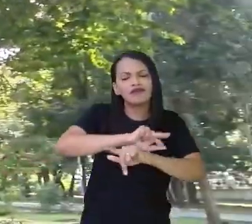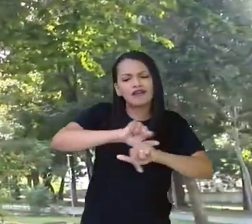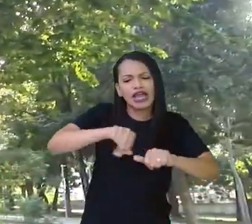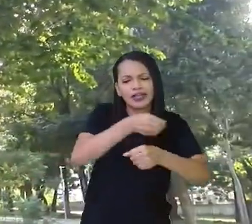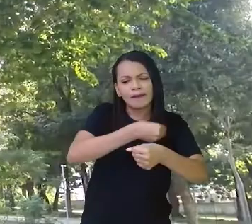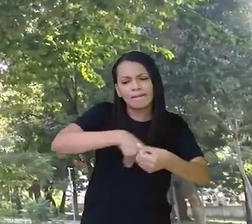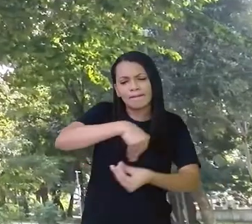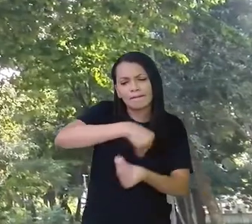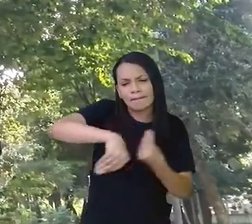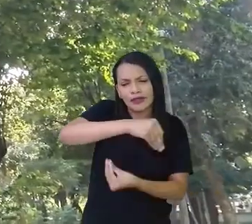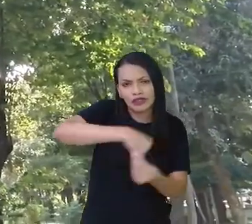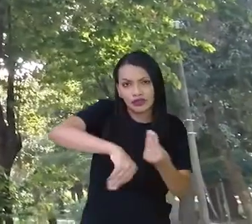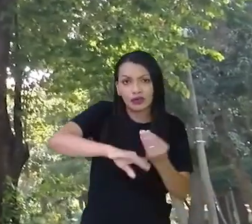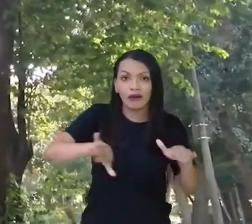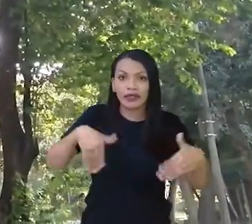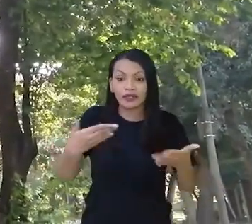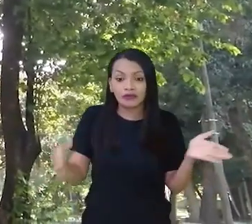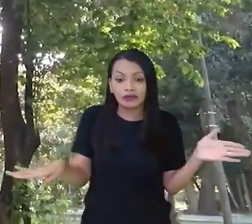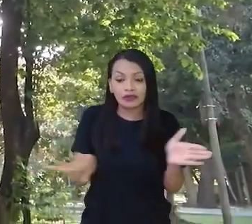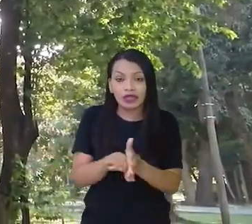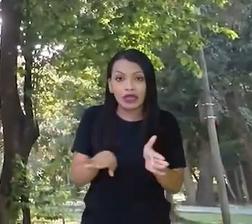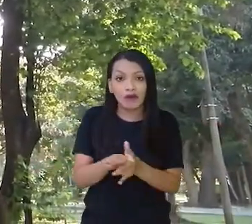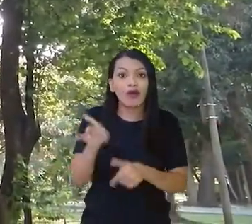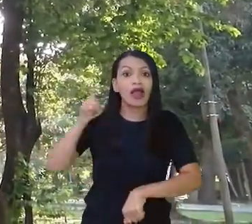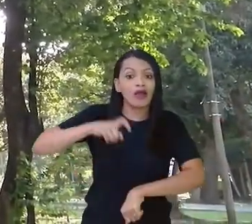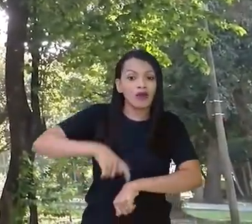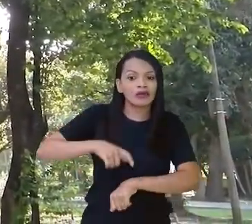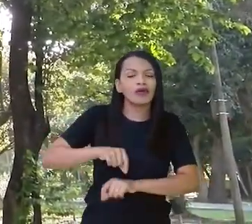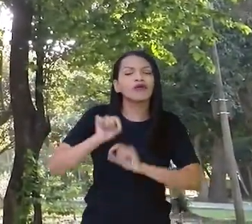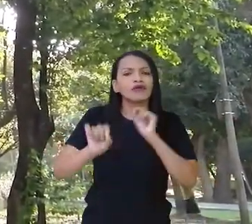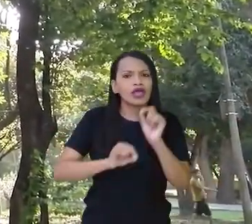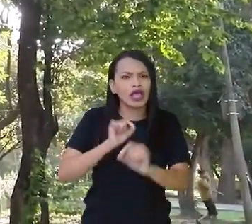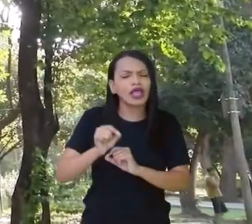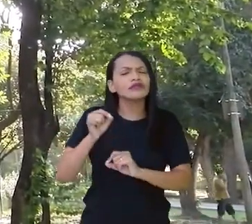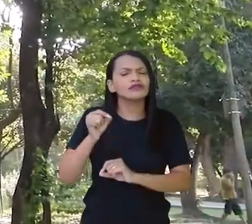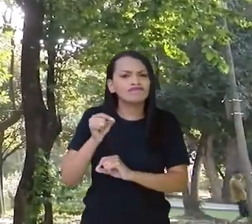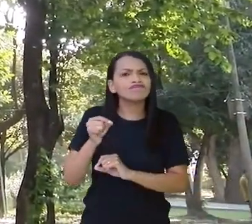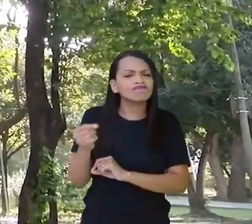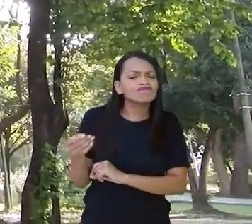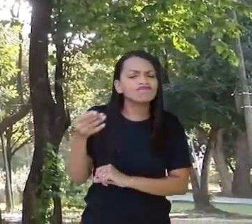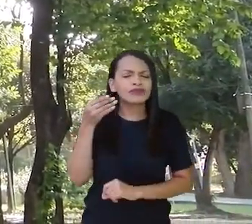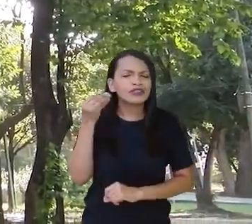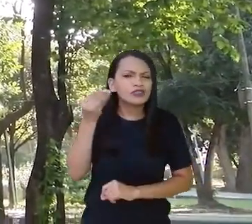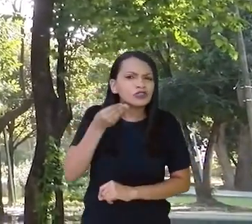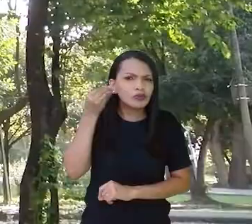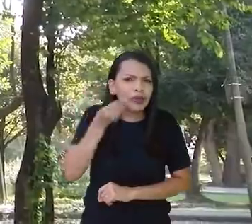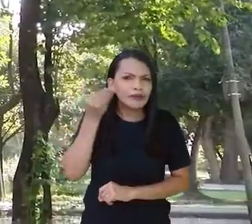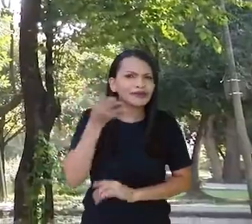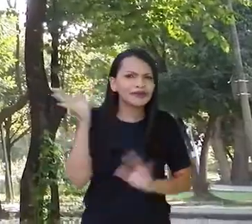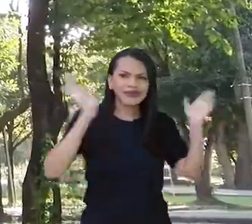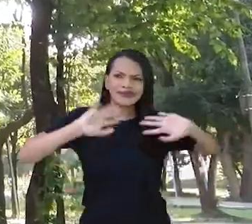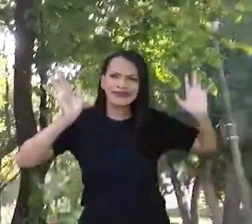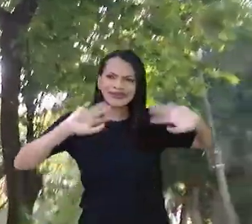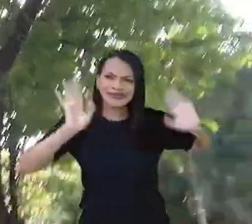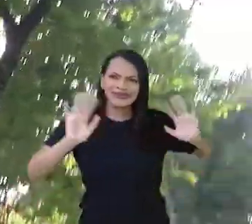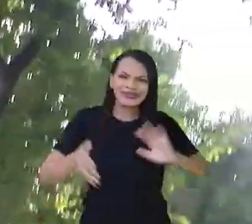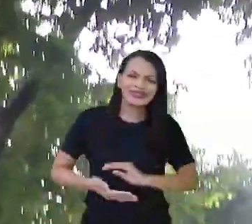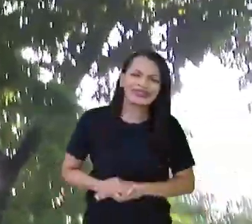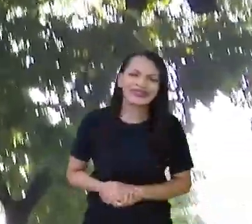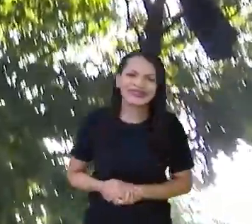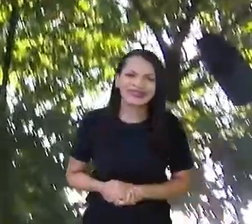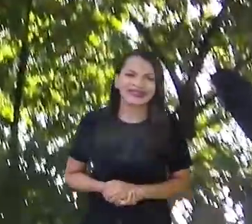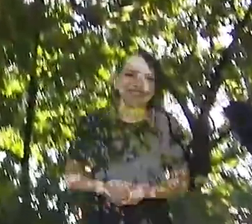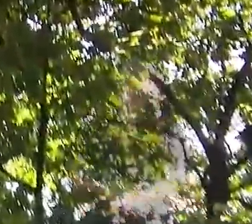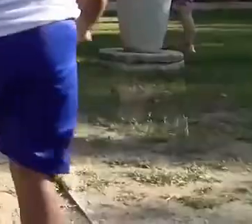misturas. Então, chegou o meu momento de provar essas gostosuras também. Até logo. Tchau, tchau.